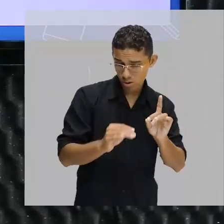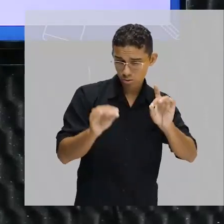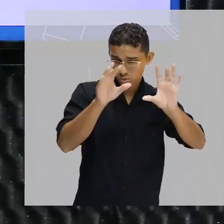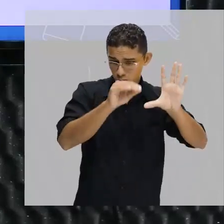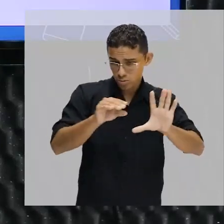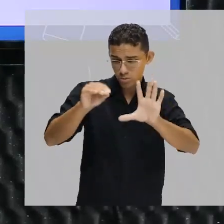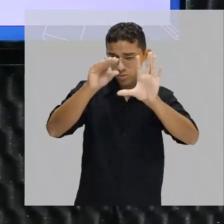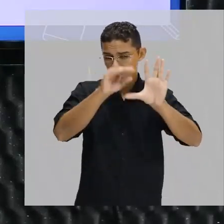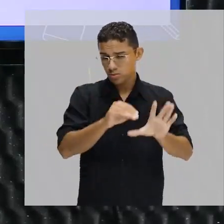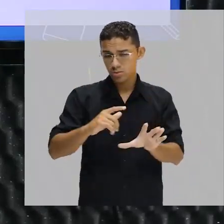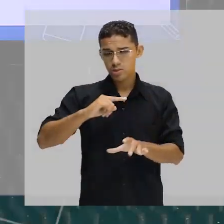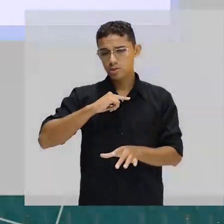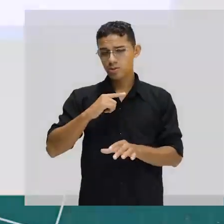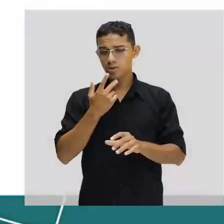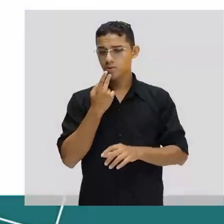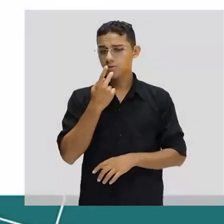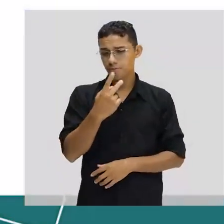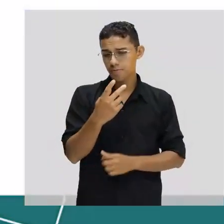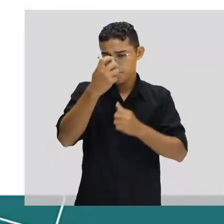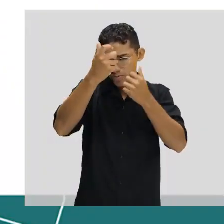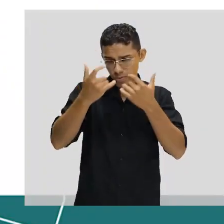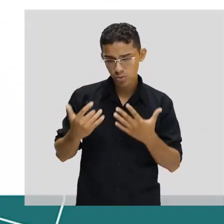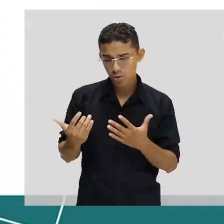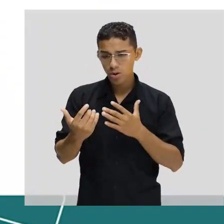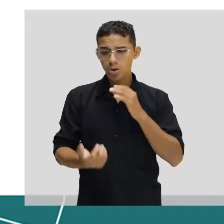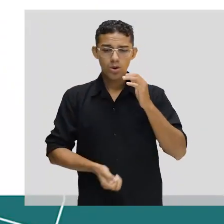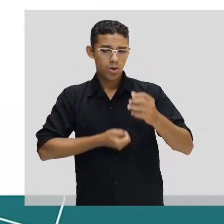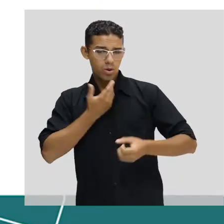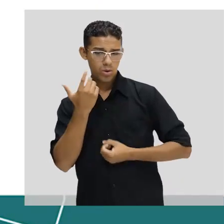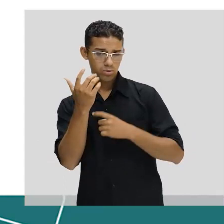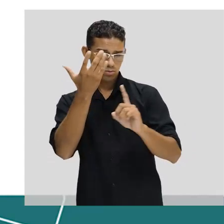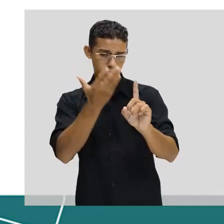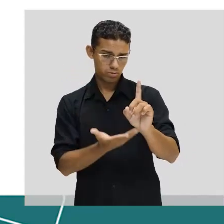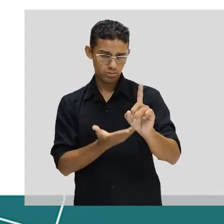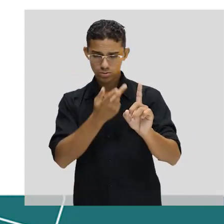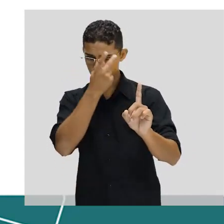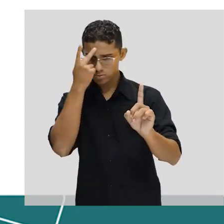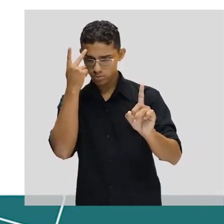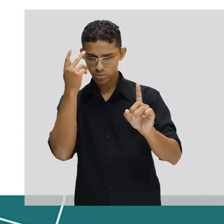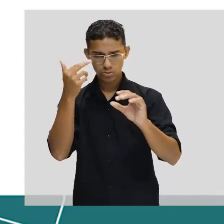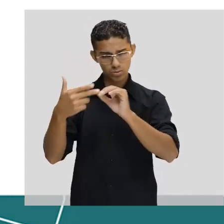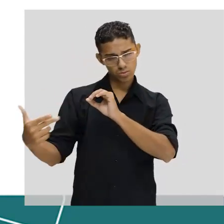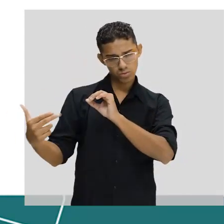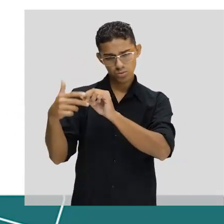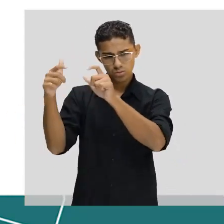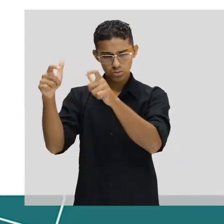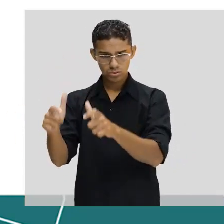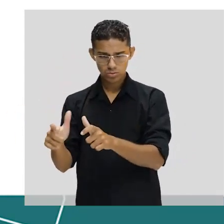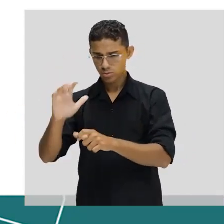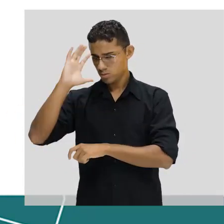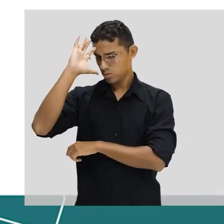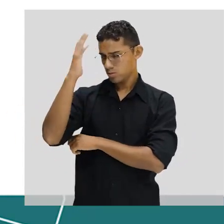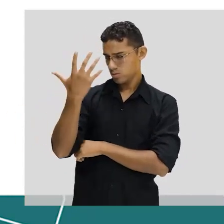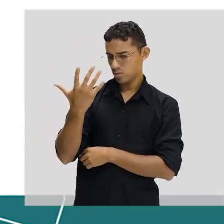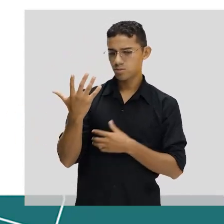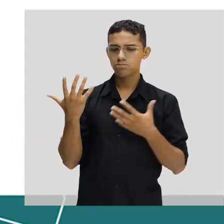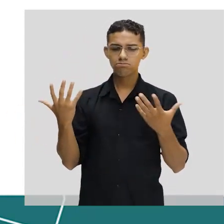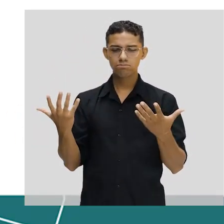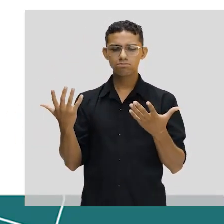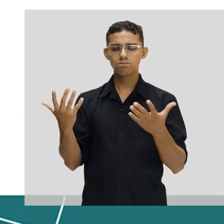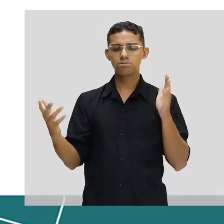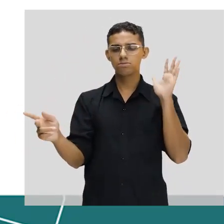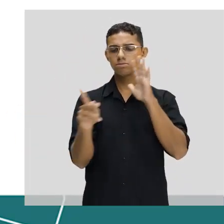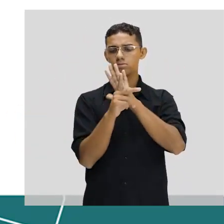se ocupam de relatar e expor determinada pessoa, objeto, lugar, acontecimento.